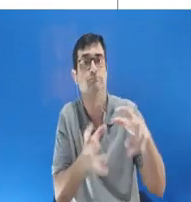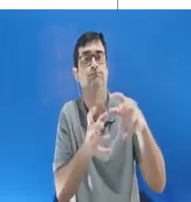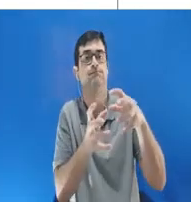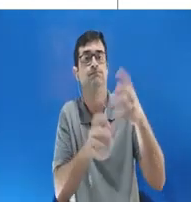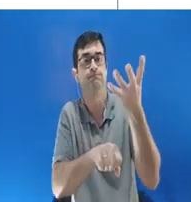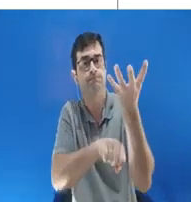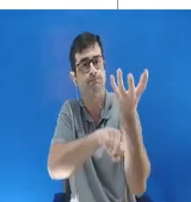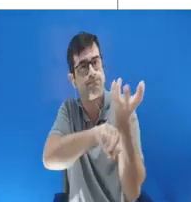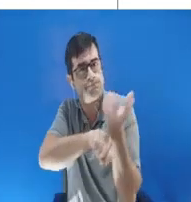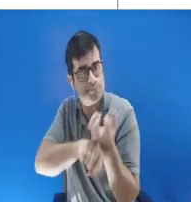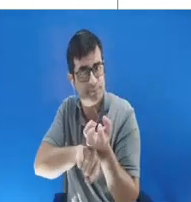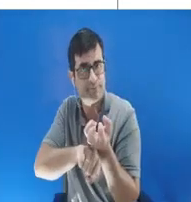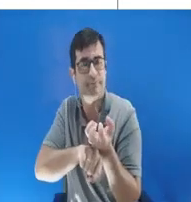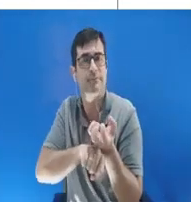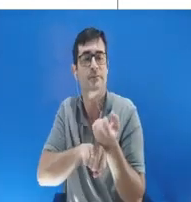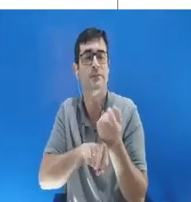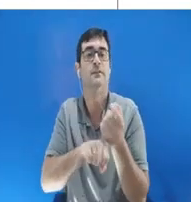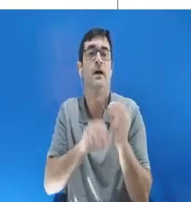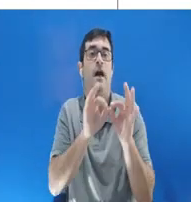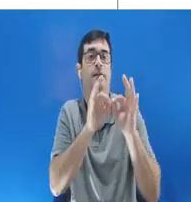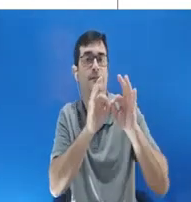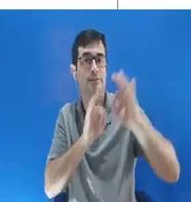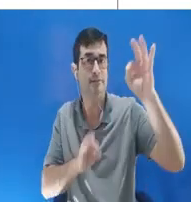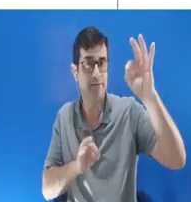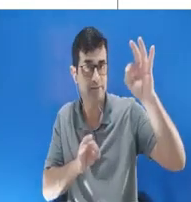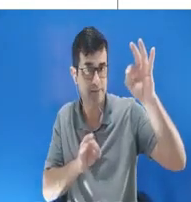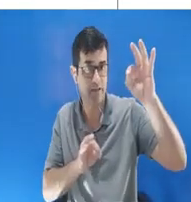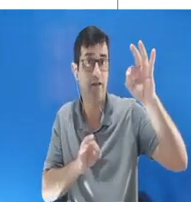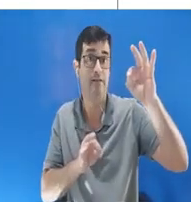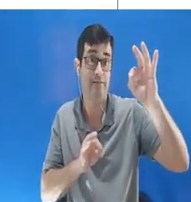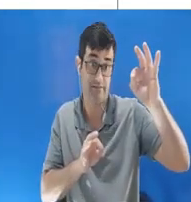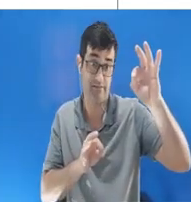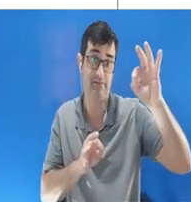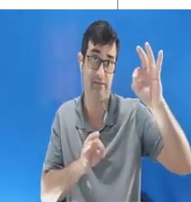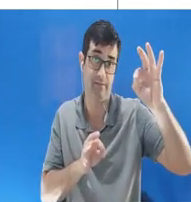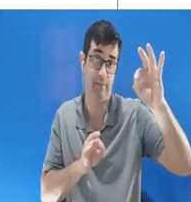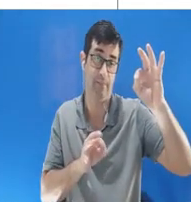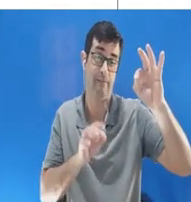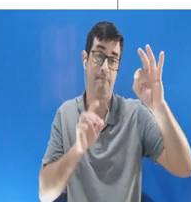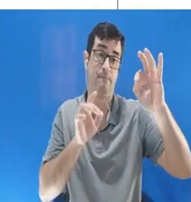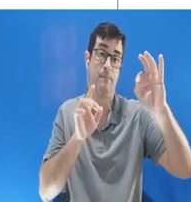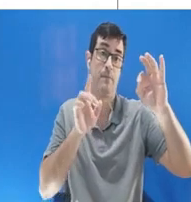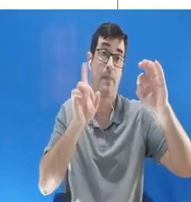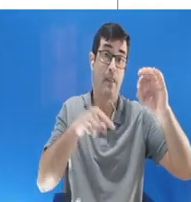pela lei de Coulomb, a distância, né, é proporcional à